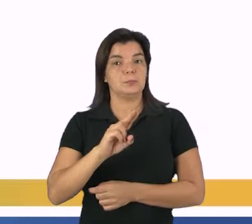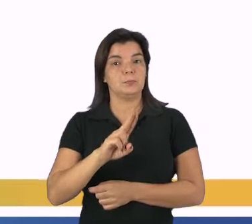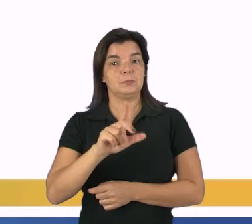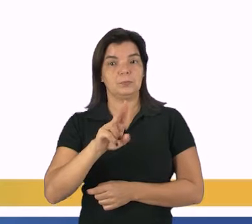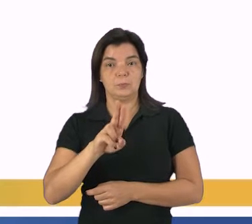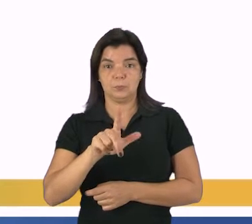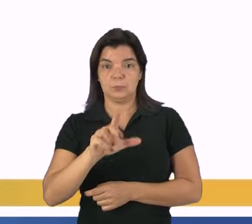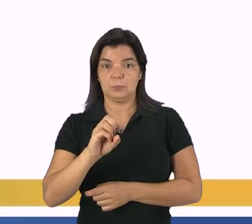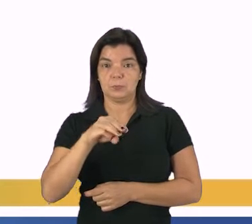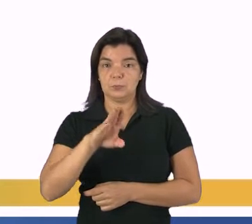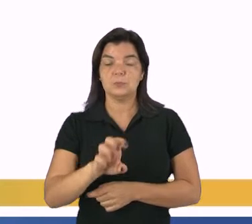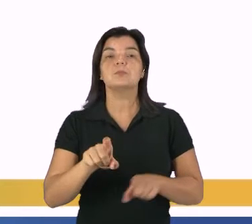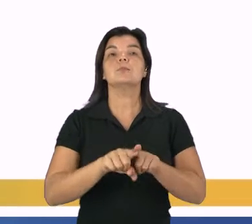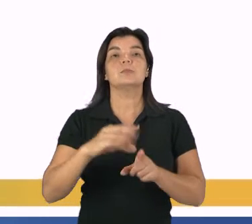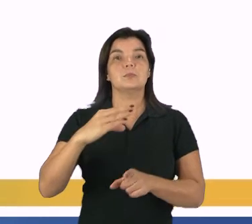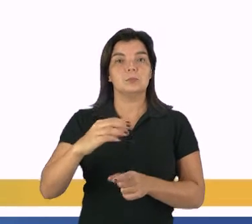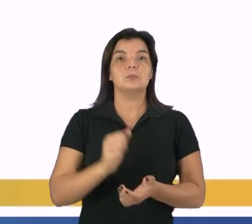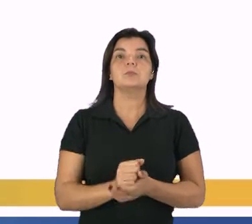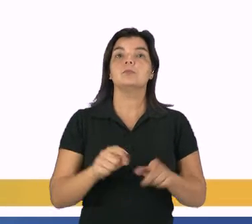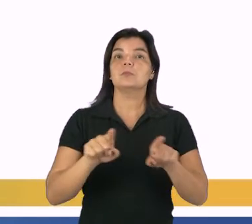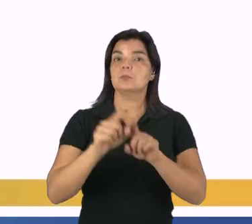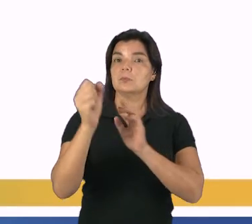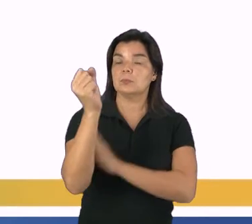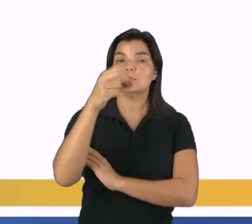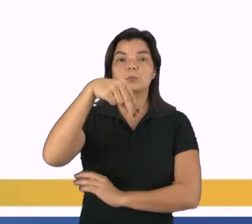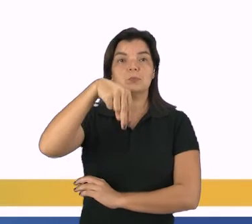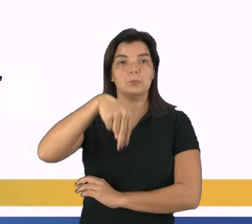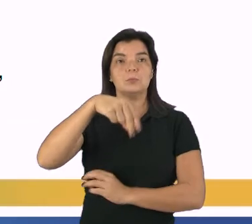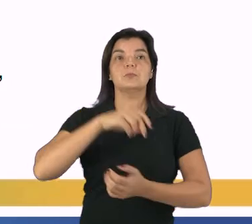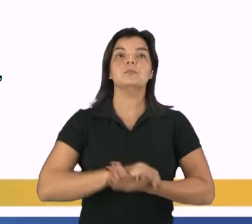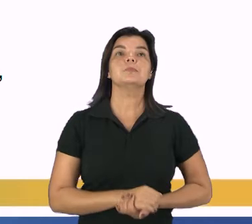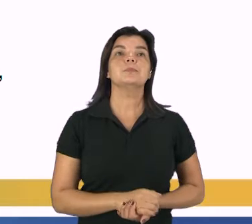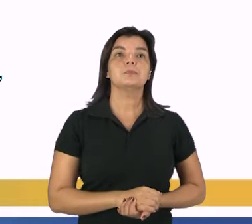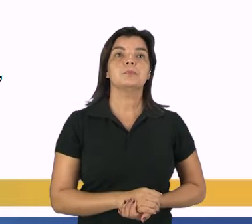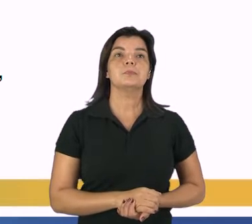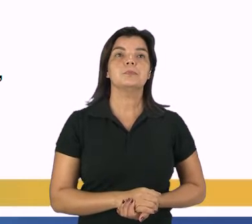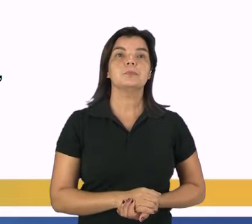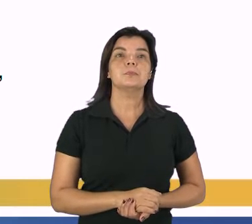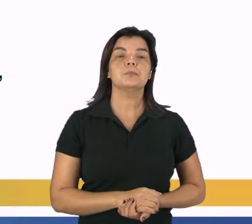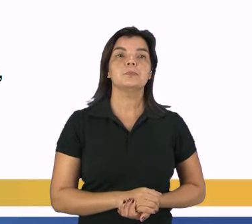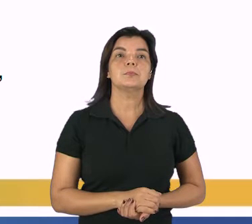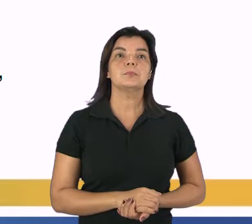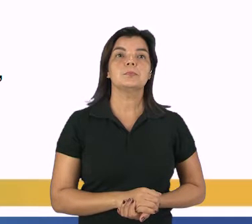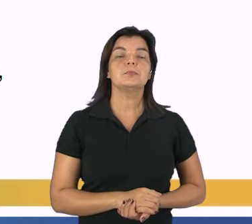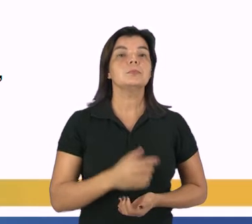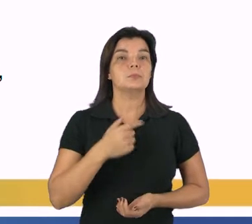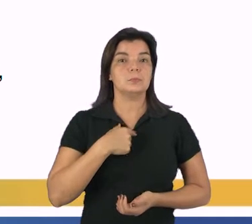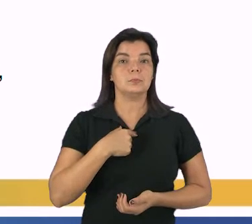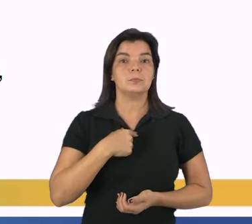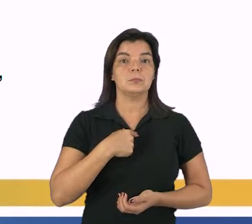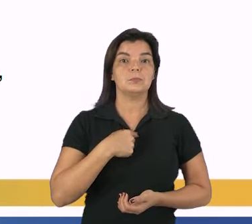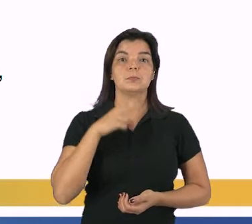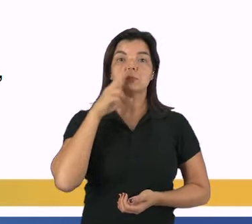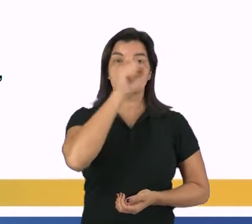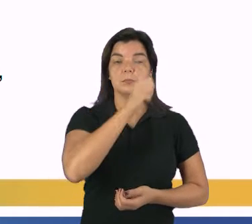Esse valor aqui é fixo, geralmente os problemas eles tratam desse valor,